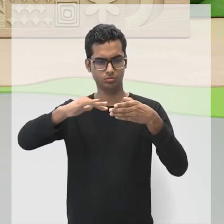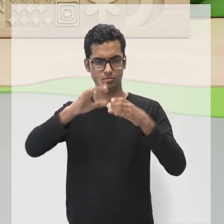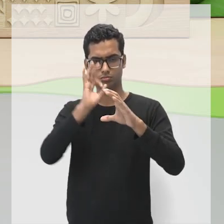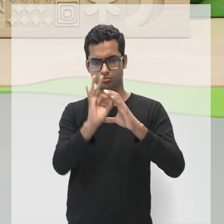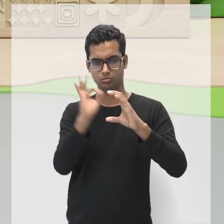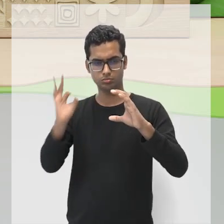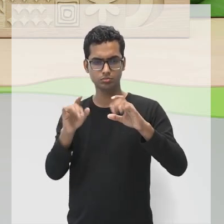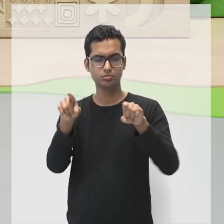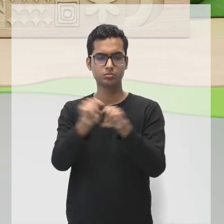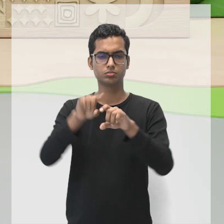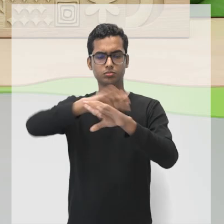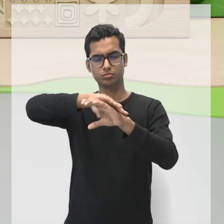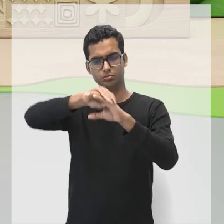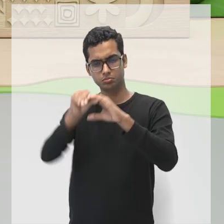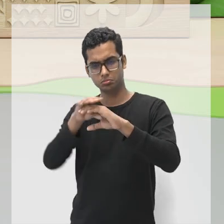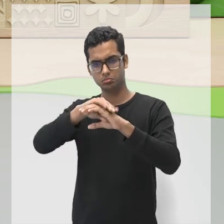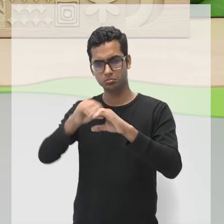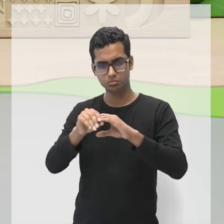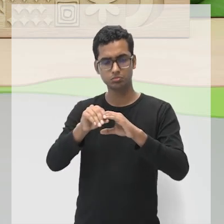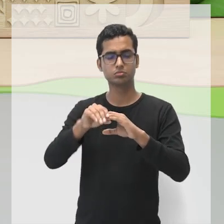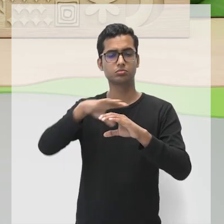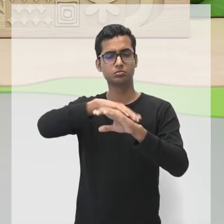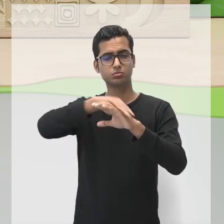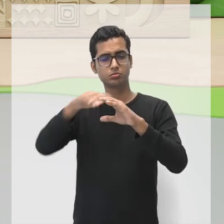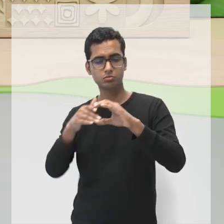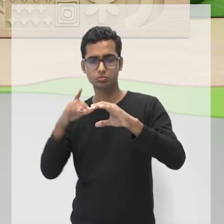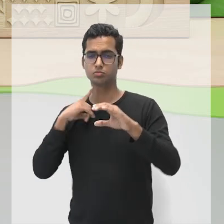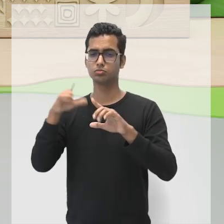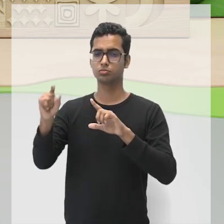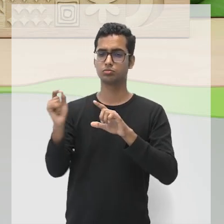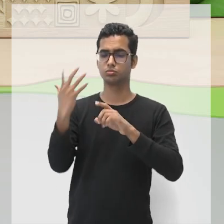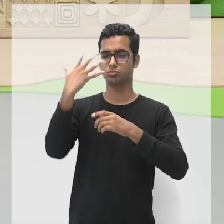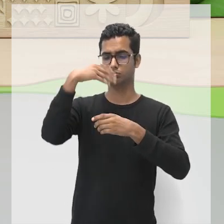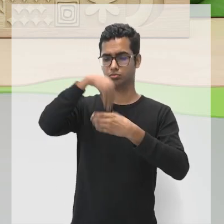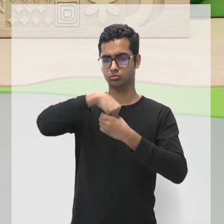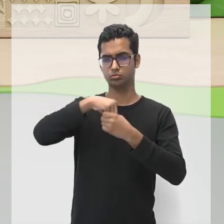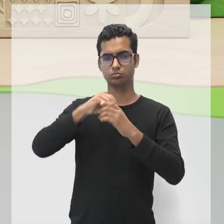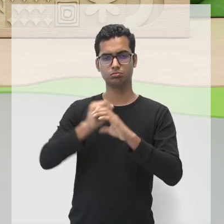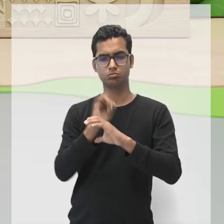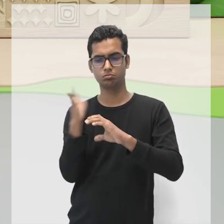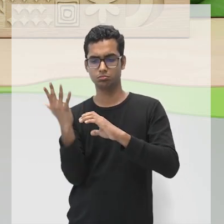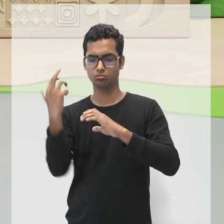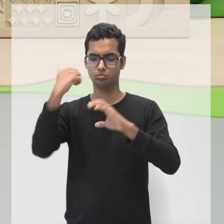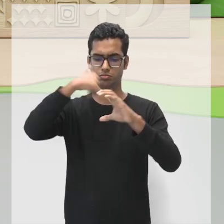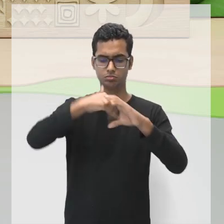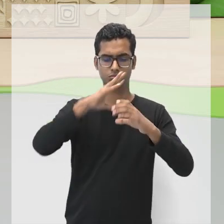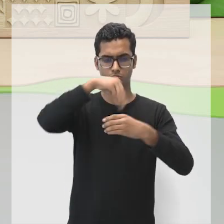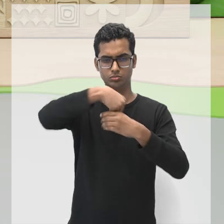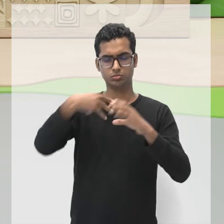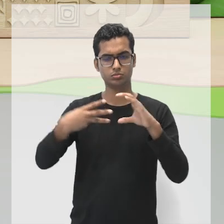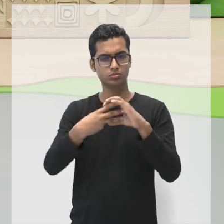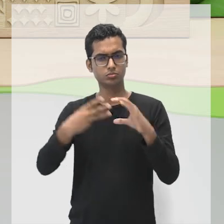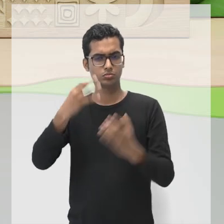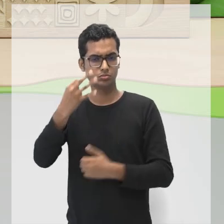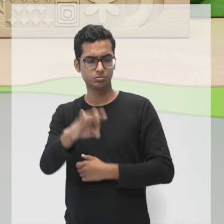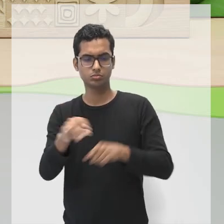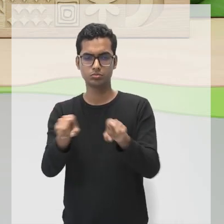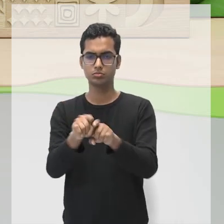que seleciona o que entra e o que sai, certo? Essas são algumas